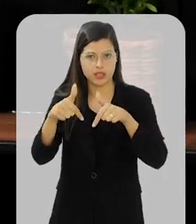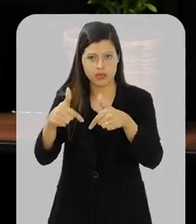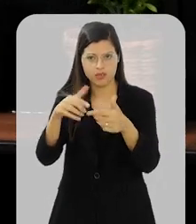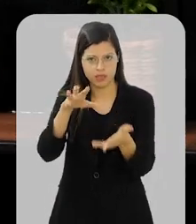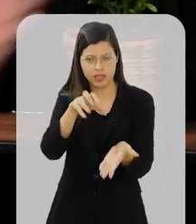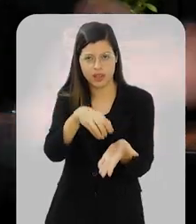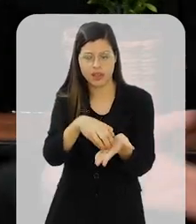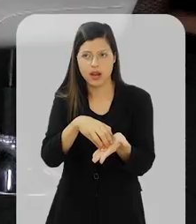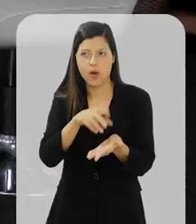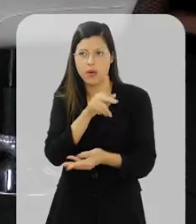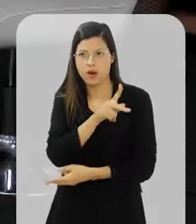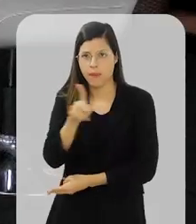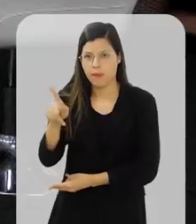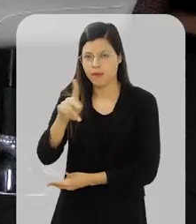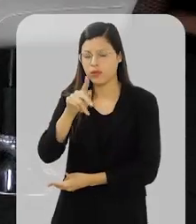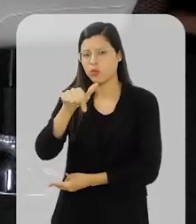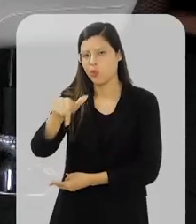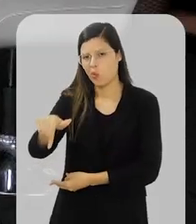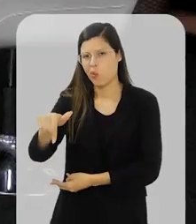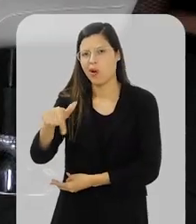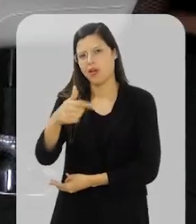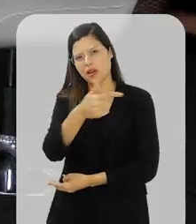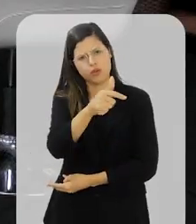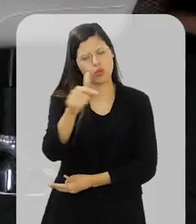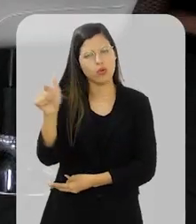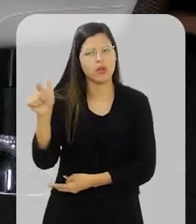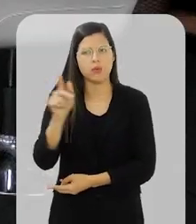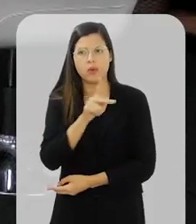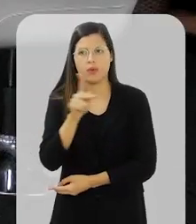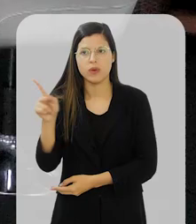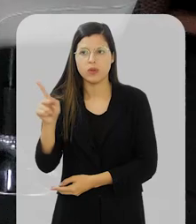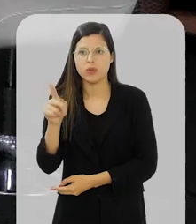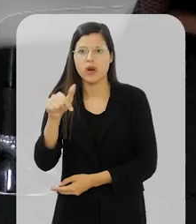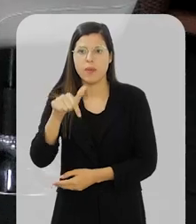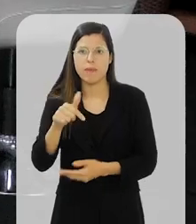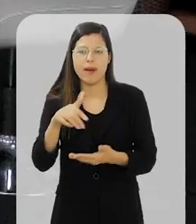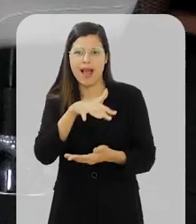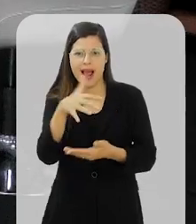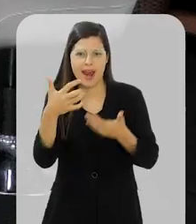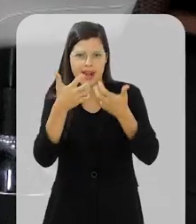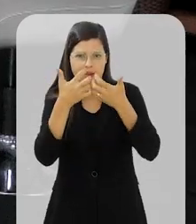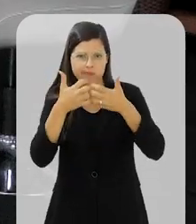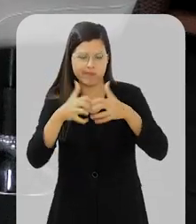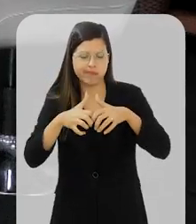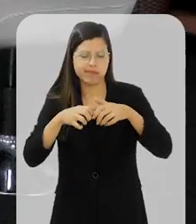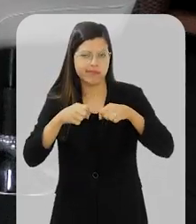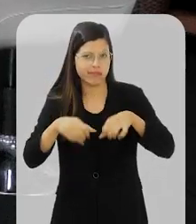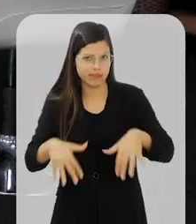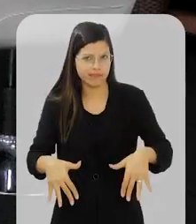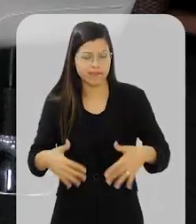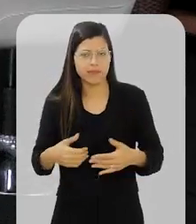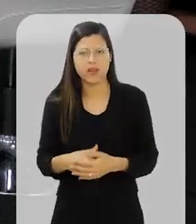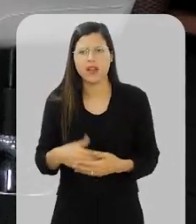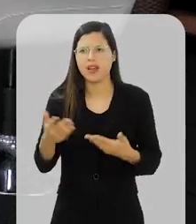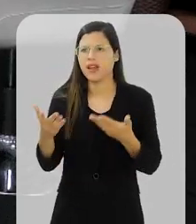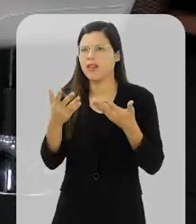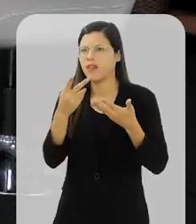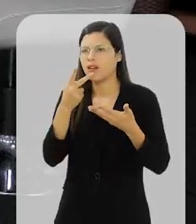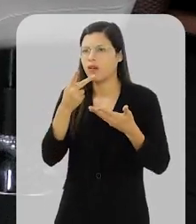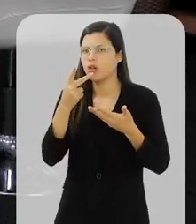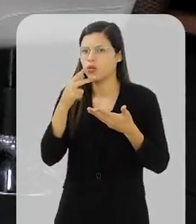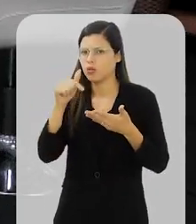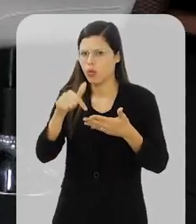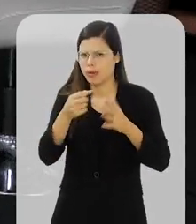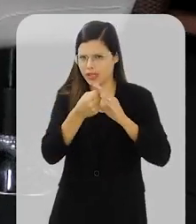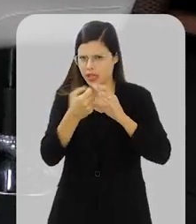centrais, e a professora Cristiane e as demais professoras com essa linha cardiometabólica. Cristiane, quer falar um pouquinho sobre essas